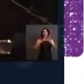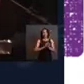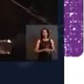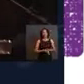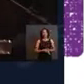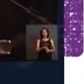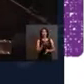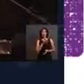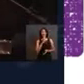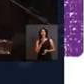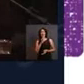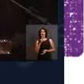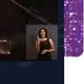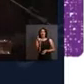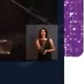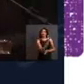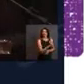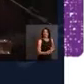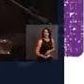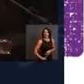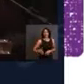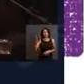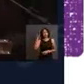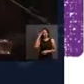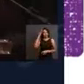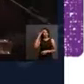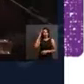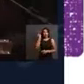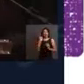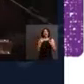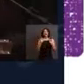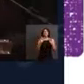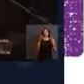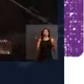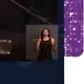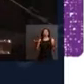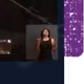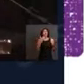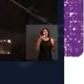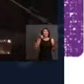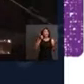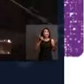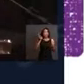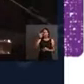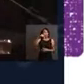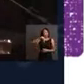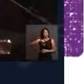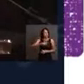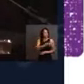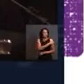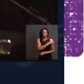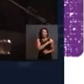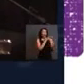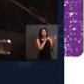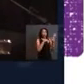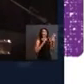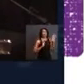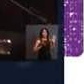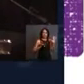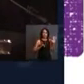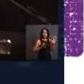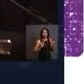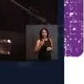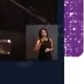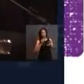Conhecer cada criança. Saber em que nível ela está, saber se o aluno é leitor de texto ou se é leitor